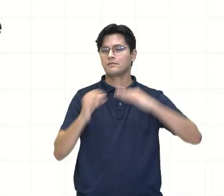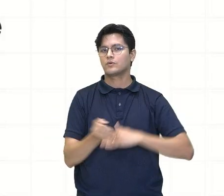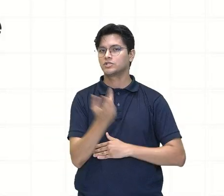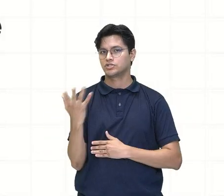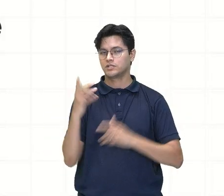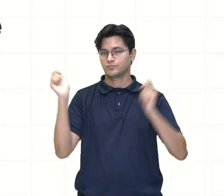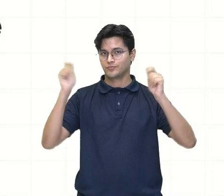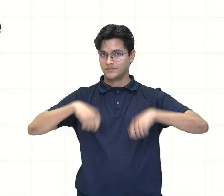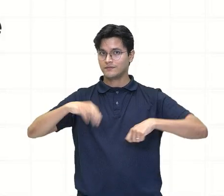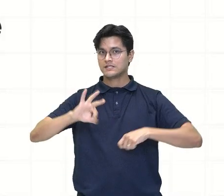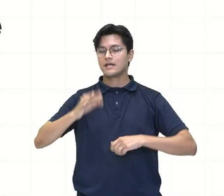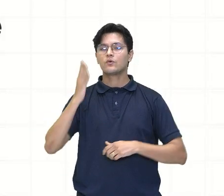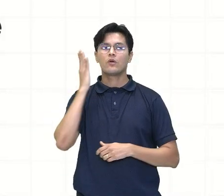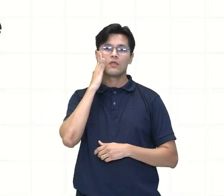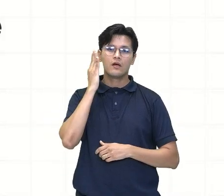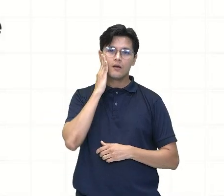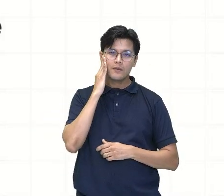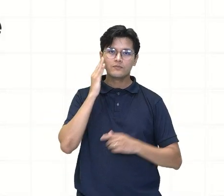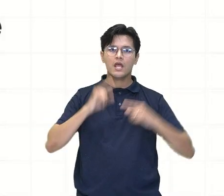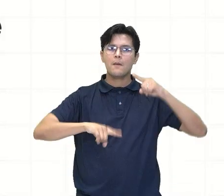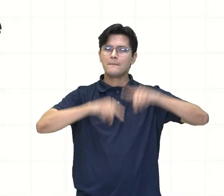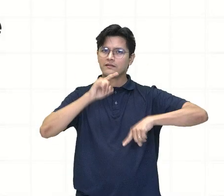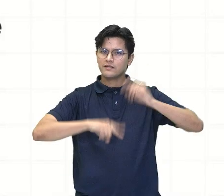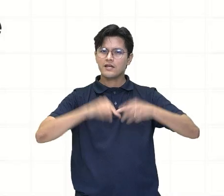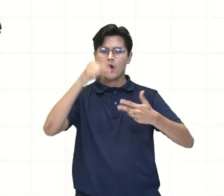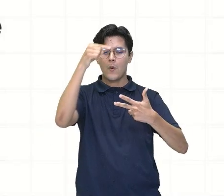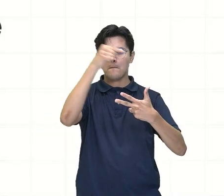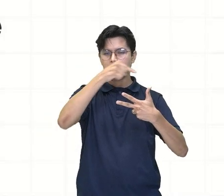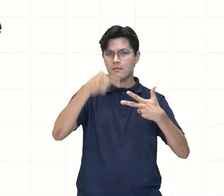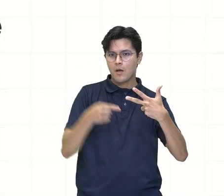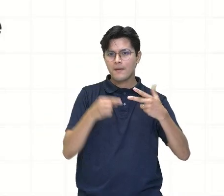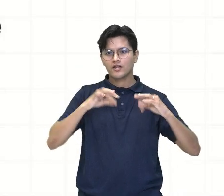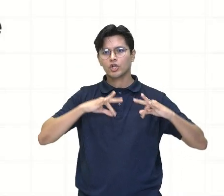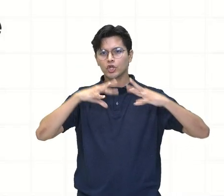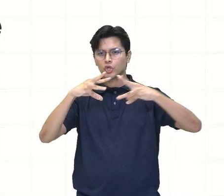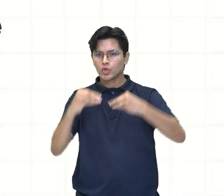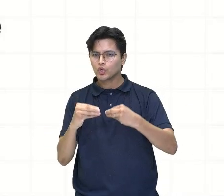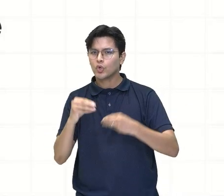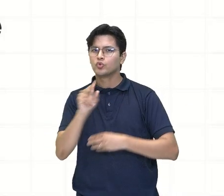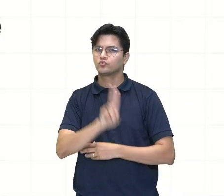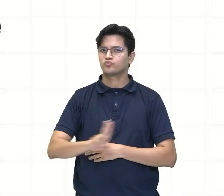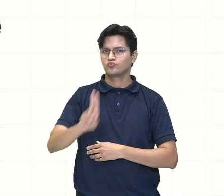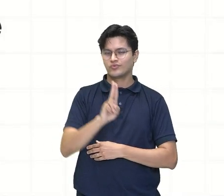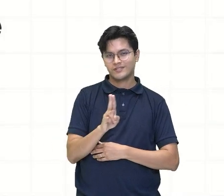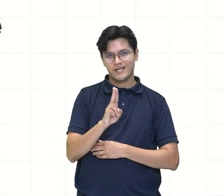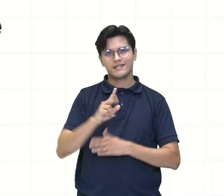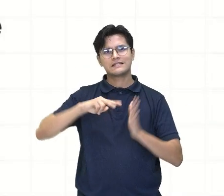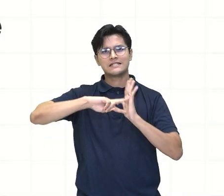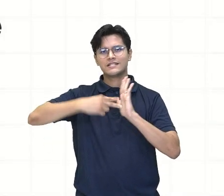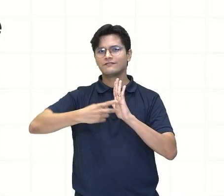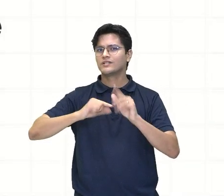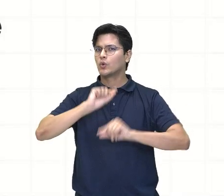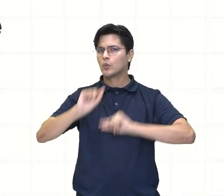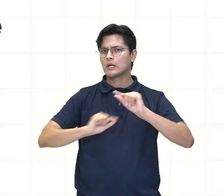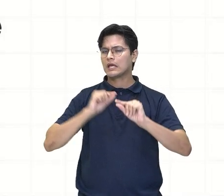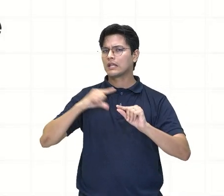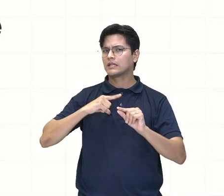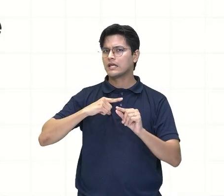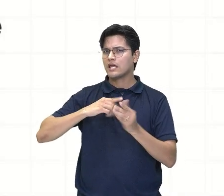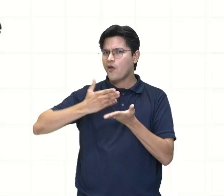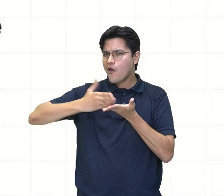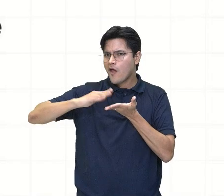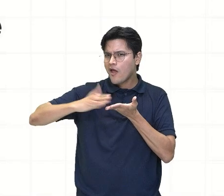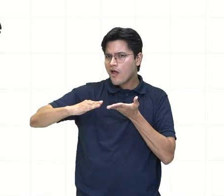que todos os itens foram utilizados, ou seja, não sobrou nada. Então,